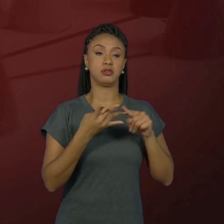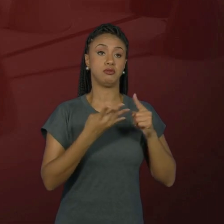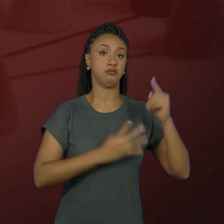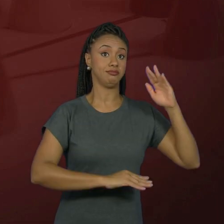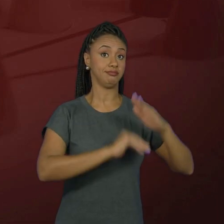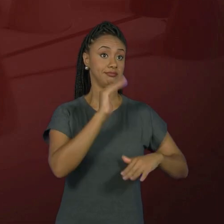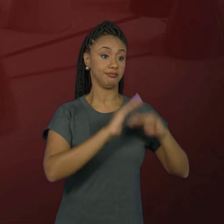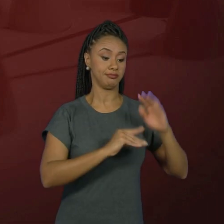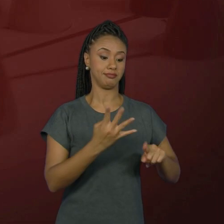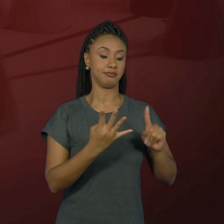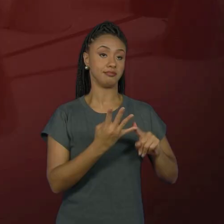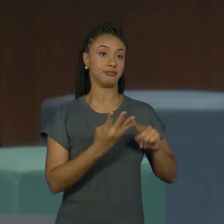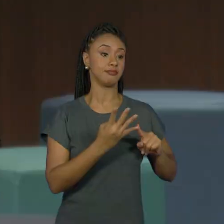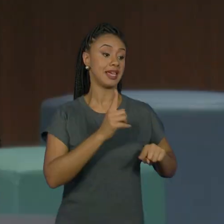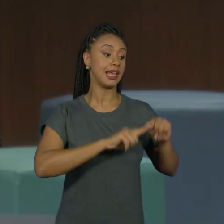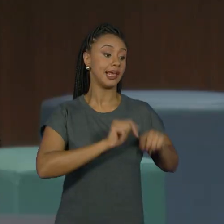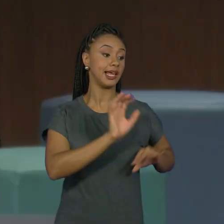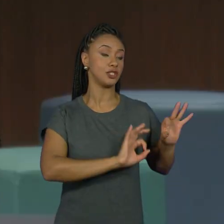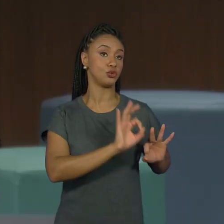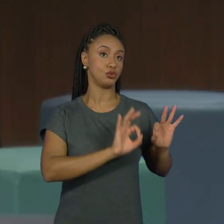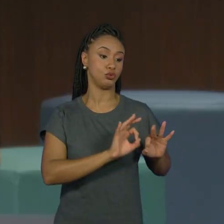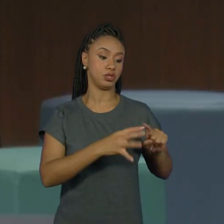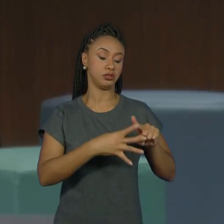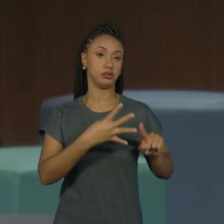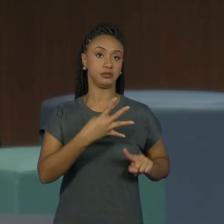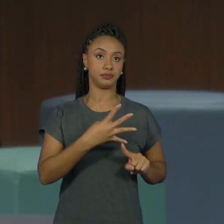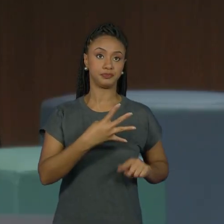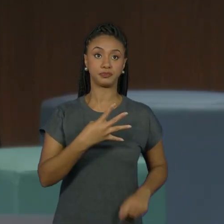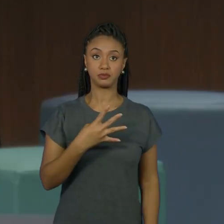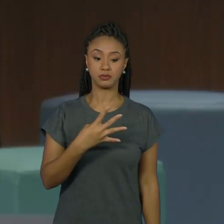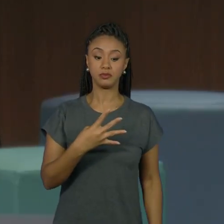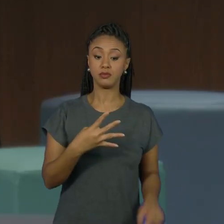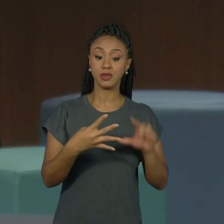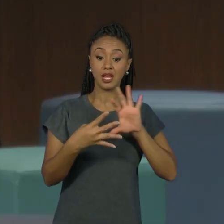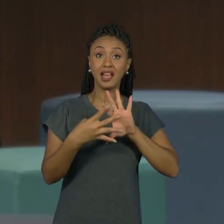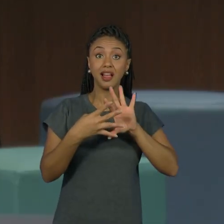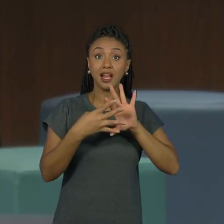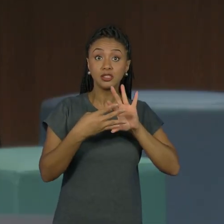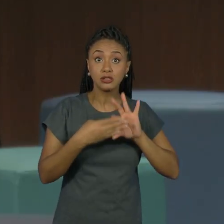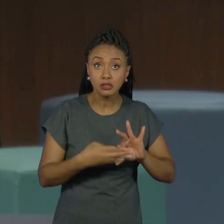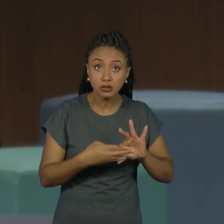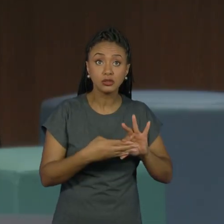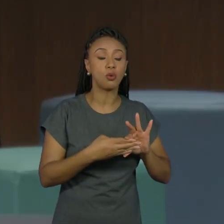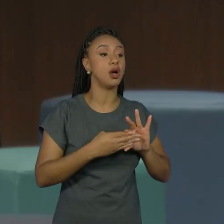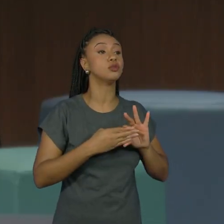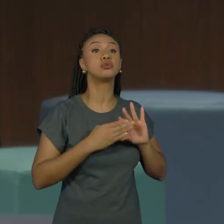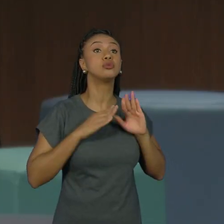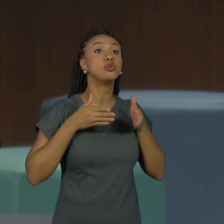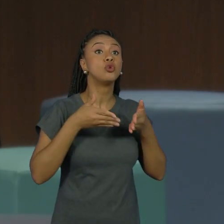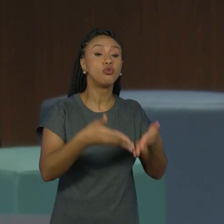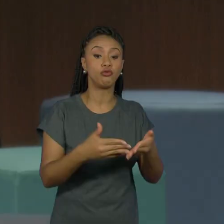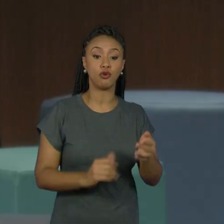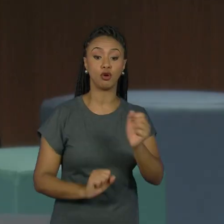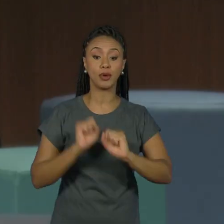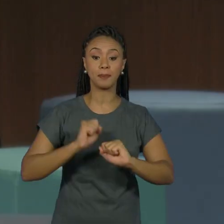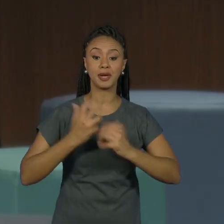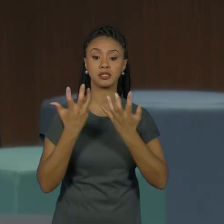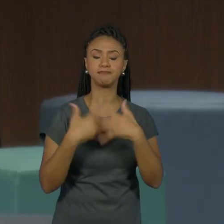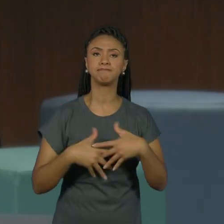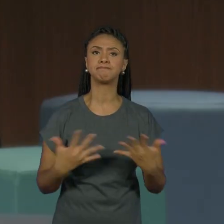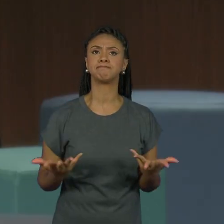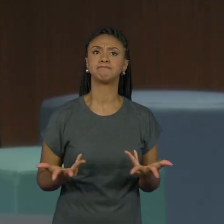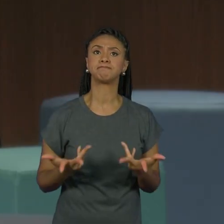e de infraestrutura técnica. Ele está completamente centrado na eficiência, tá? Ou